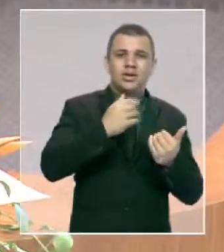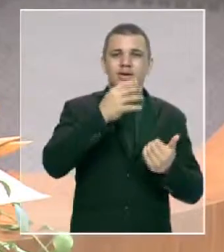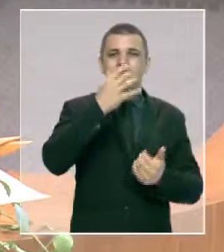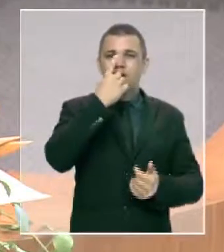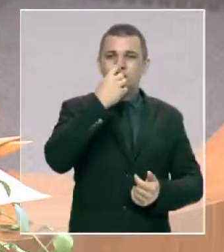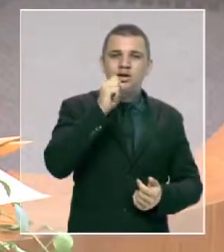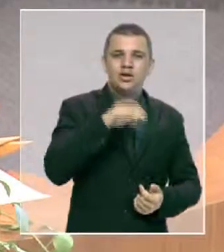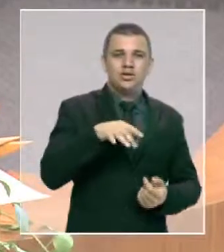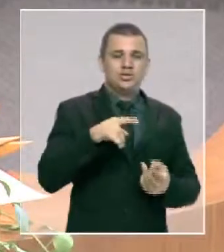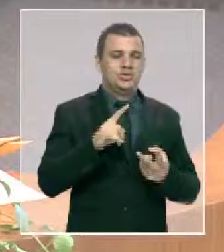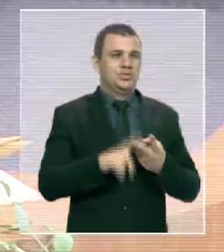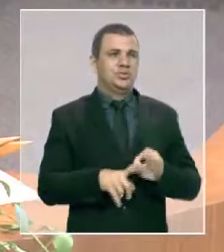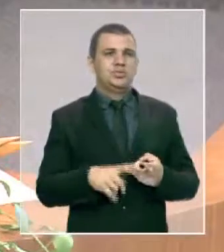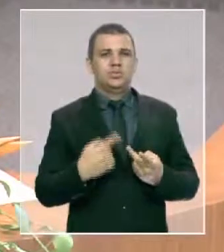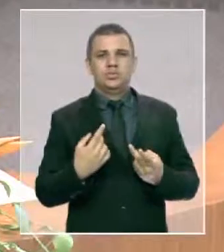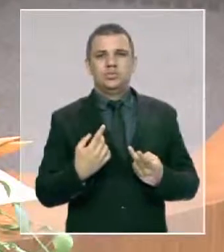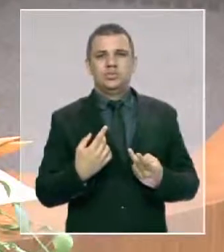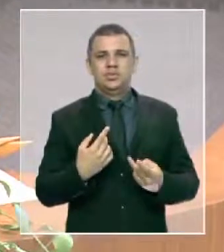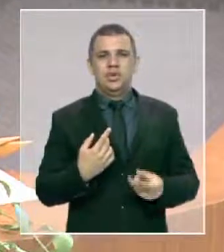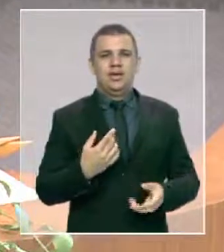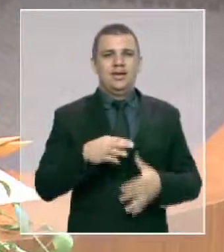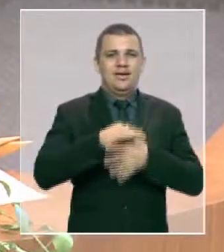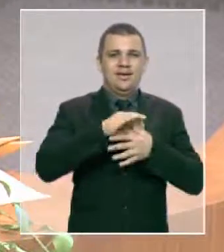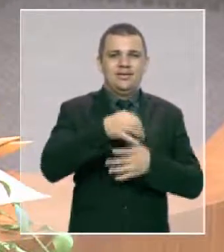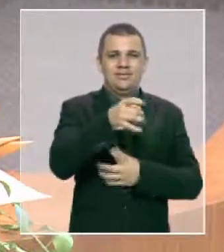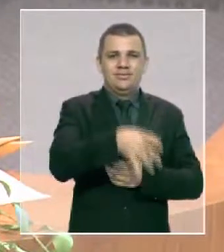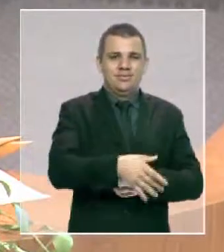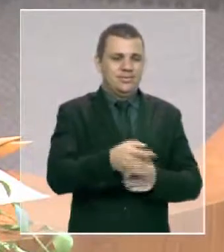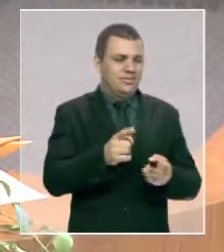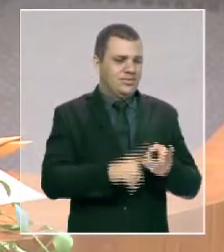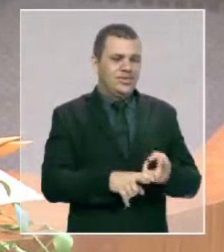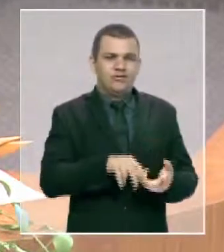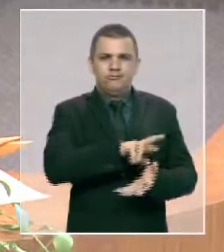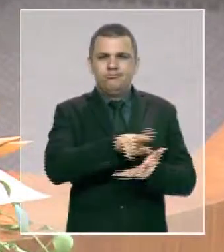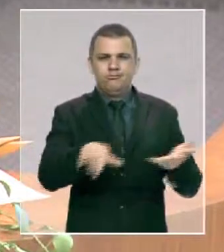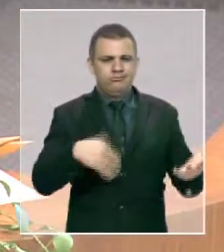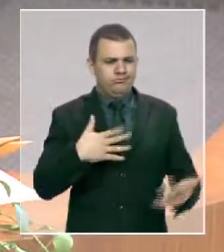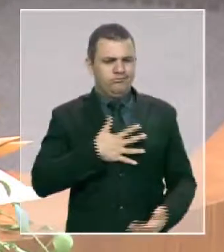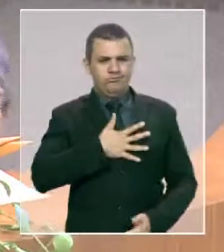operária. Então, uma cena deplorável, e